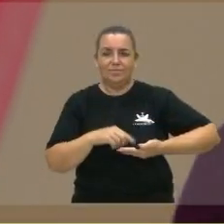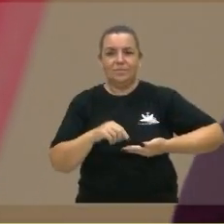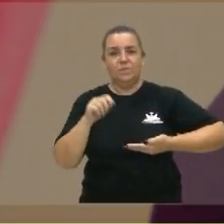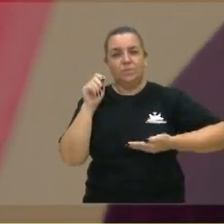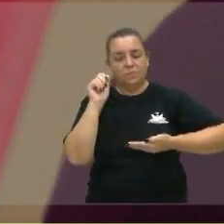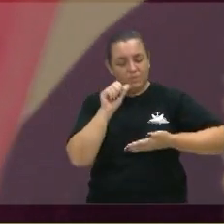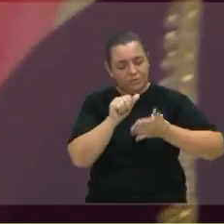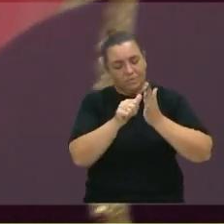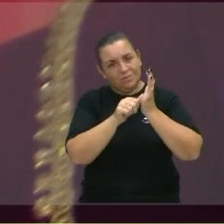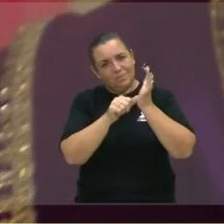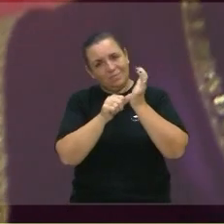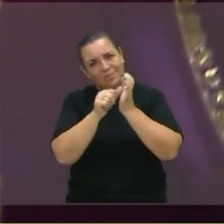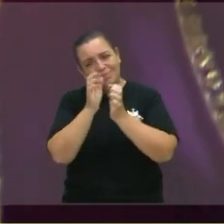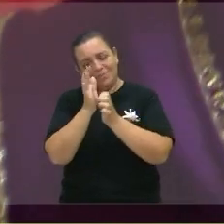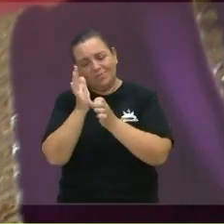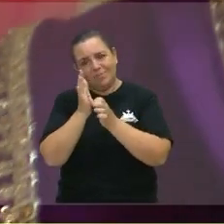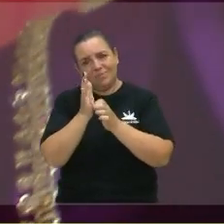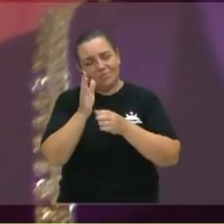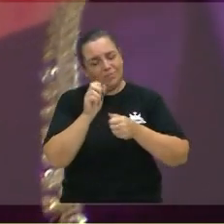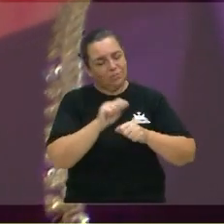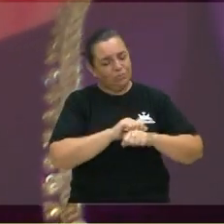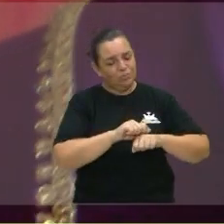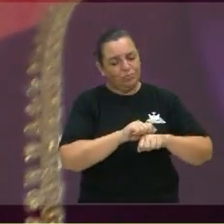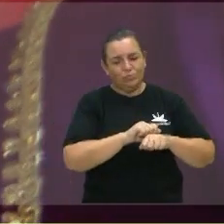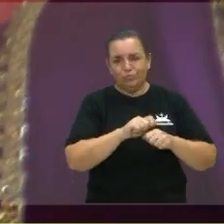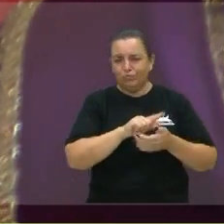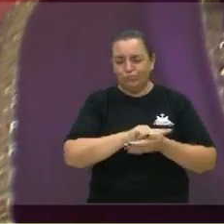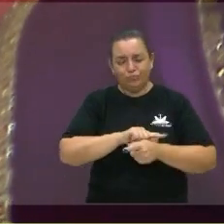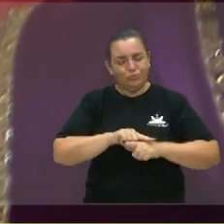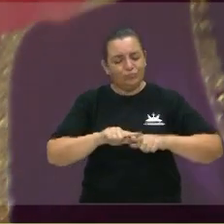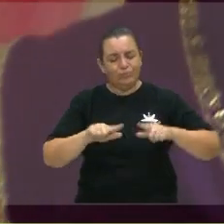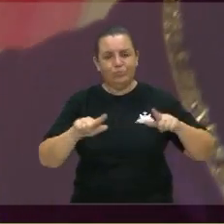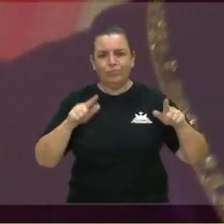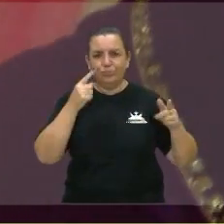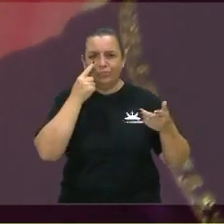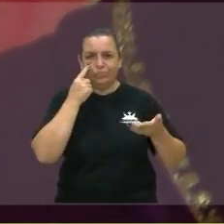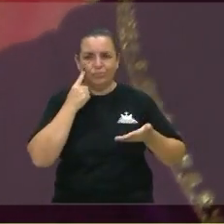lágrimas, as chagas lavou.